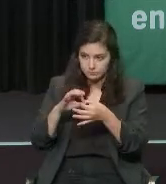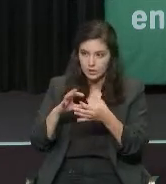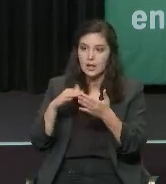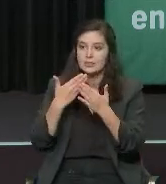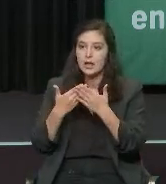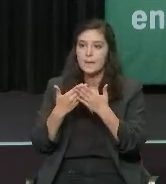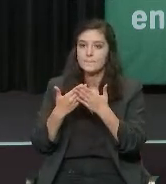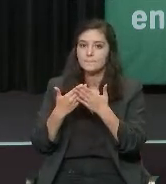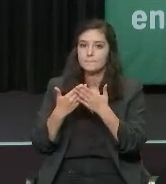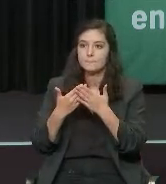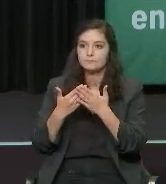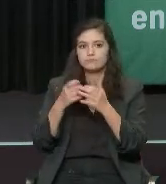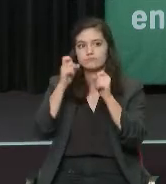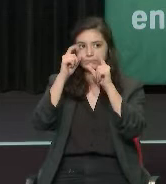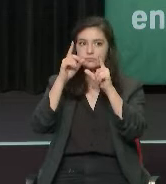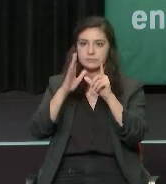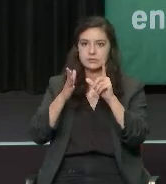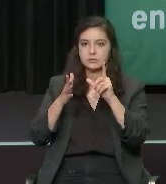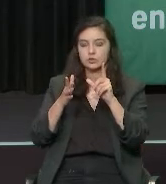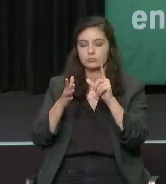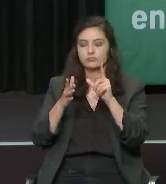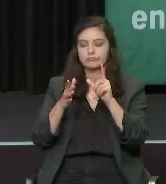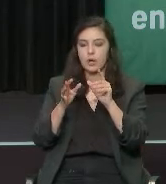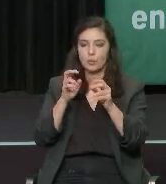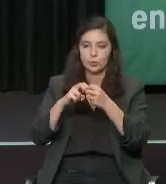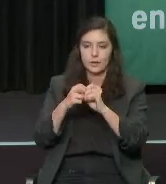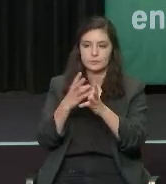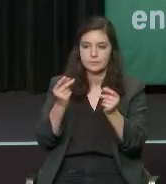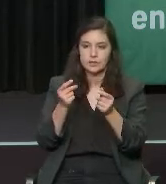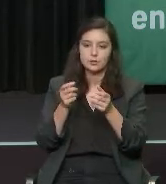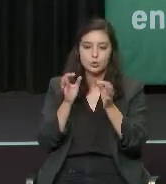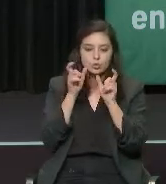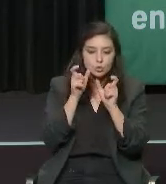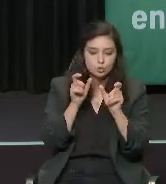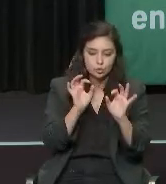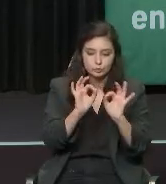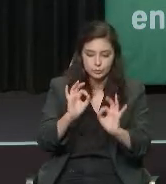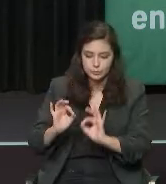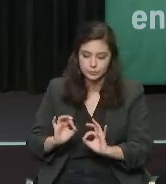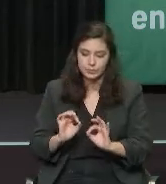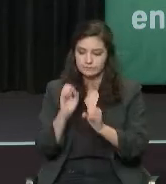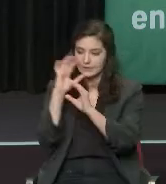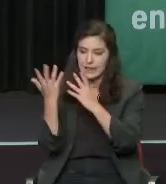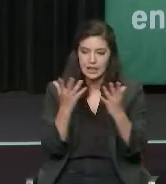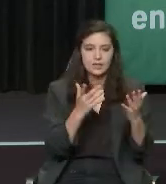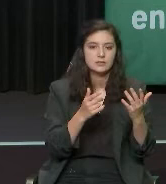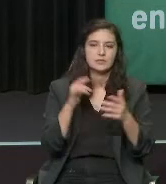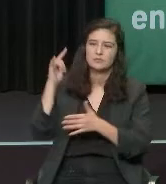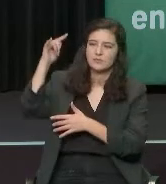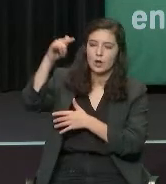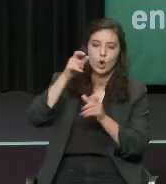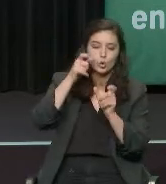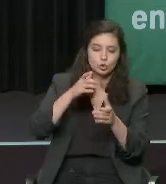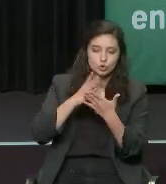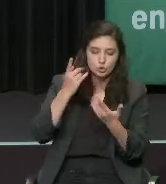para perceber que têm que resolver o problema gerindo a vegetação, e não é só com meios aéreos, nem só com pronta detecção ou com tecnologia de detecção remota que eles usam com